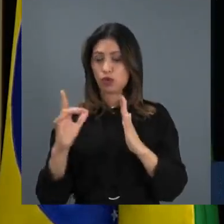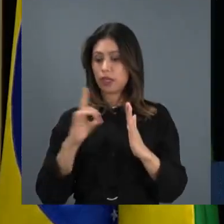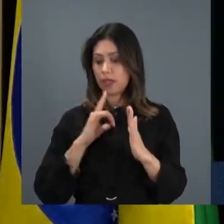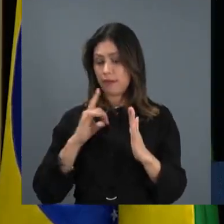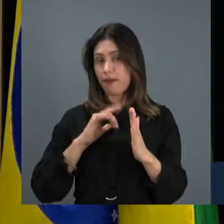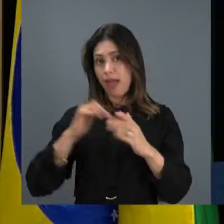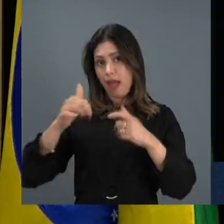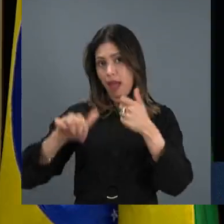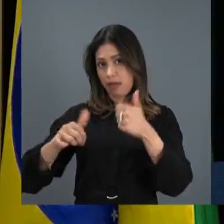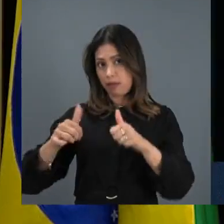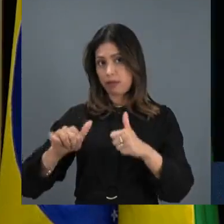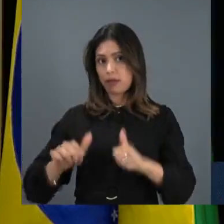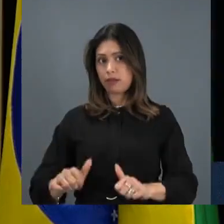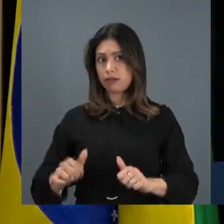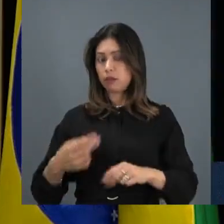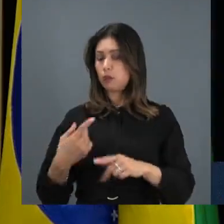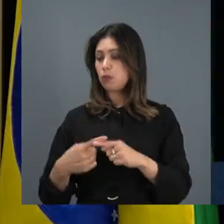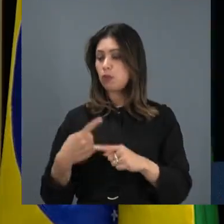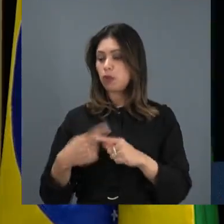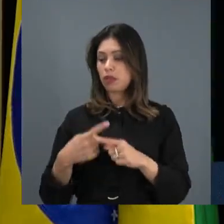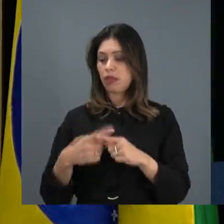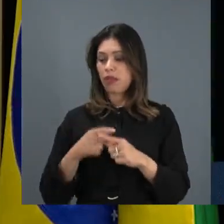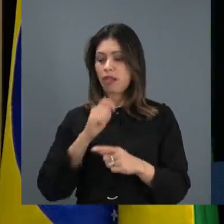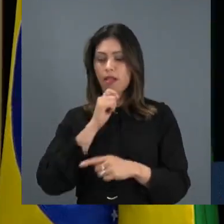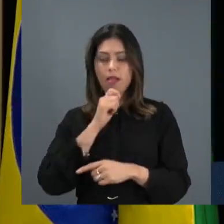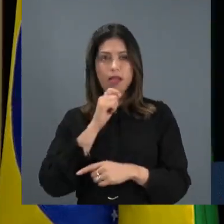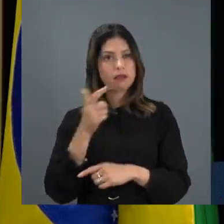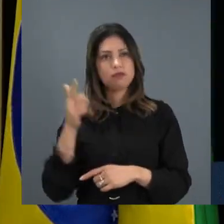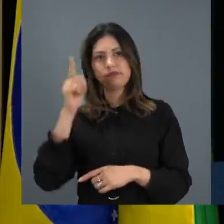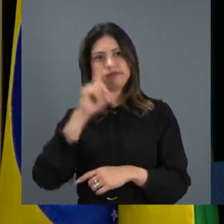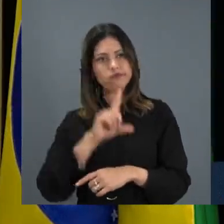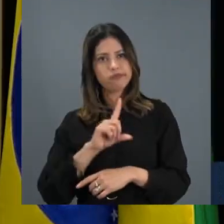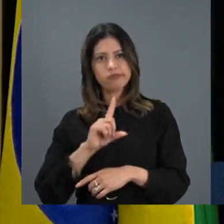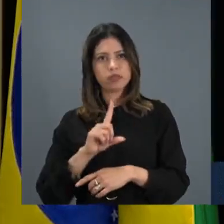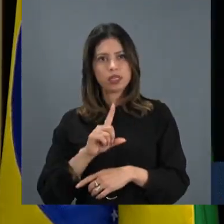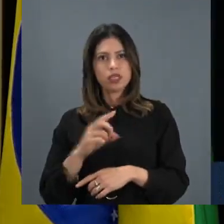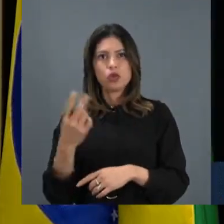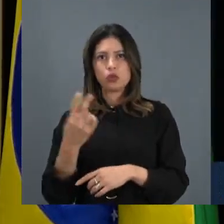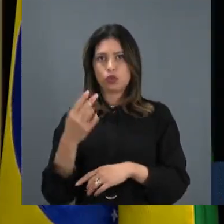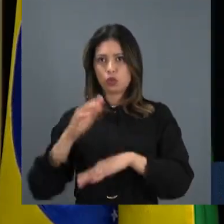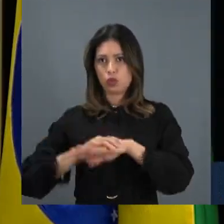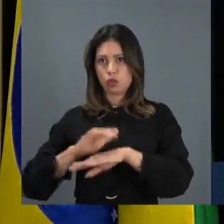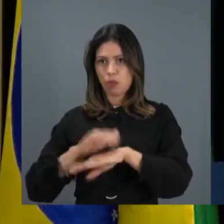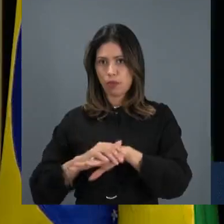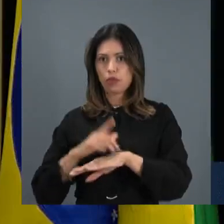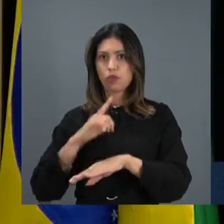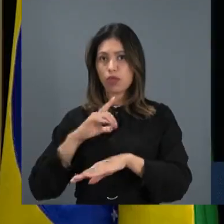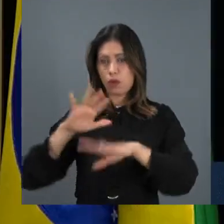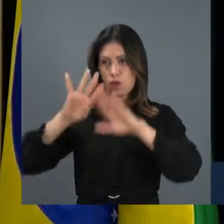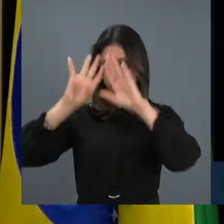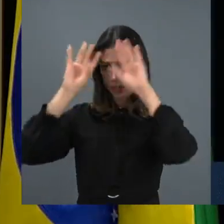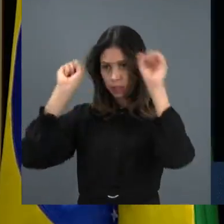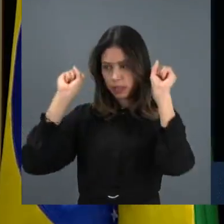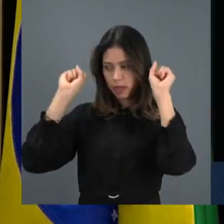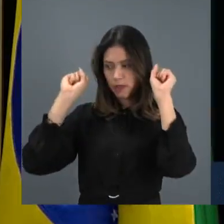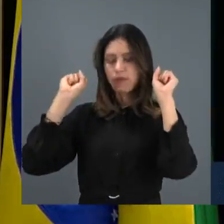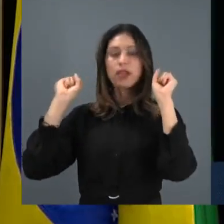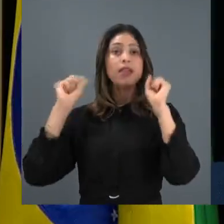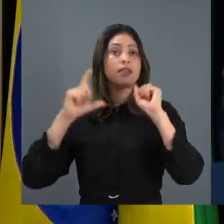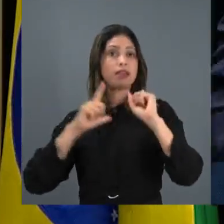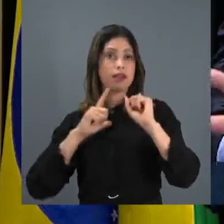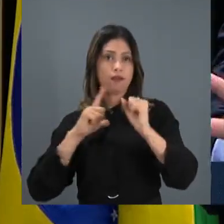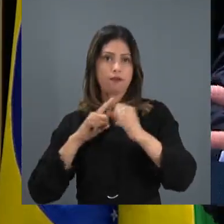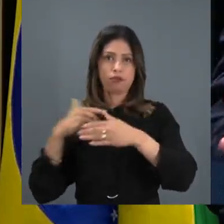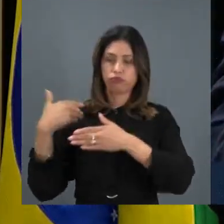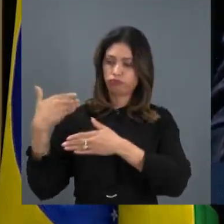análise, o que em tese não poderia acontecer segundo o entendimento do próprio STF. O processo delas ainda